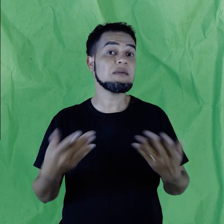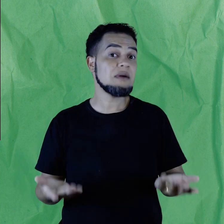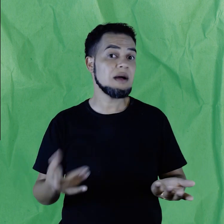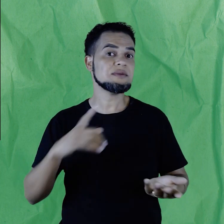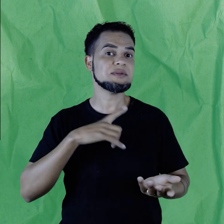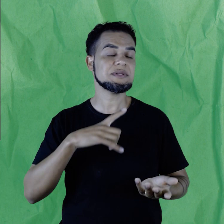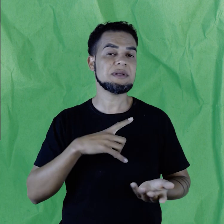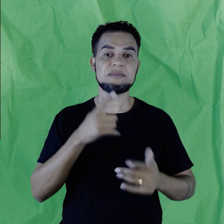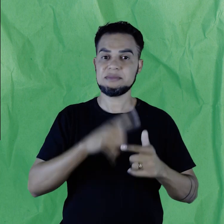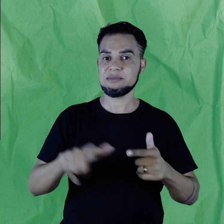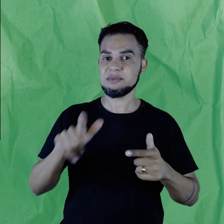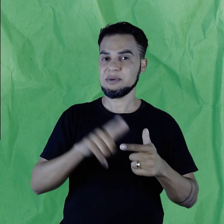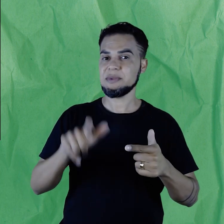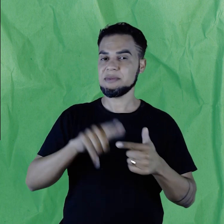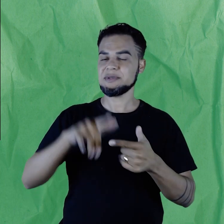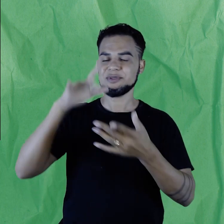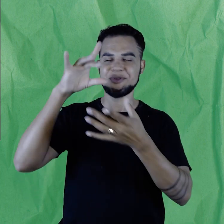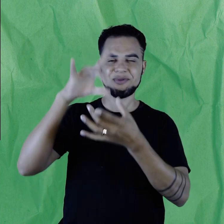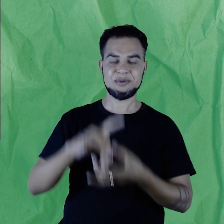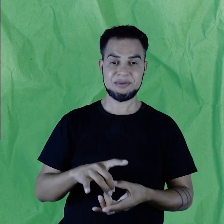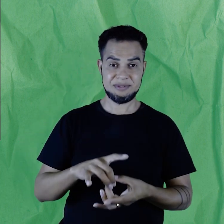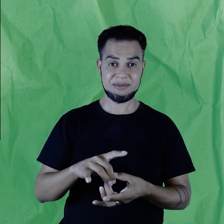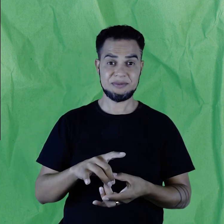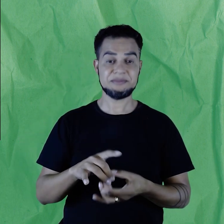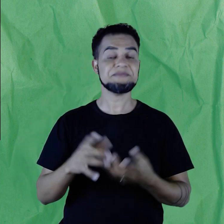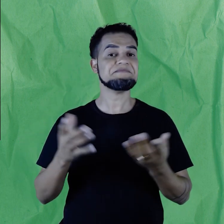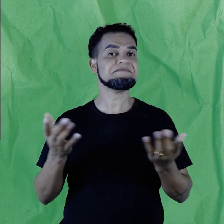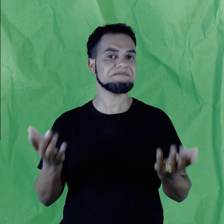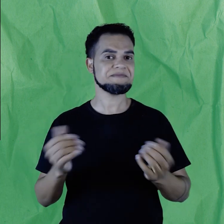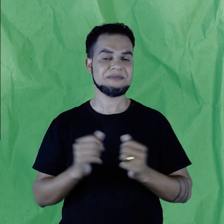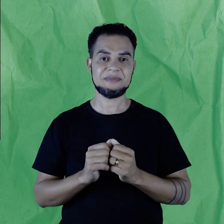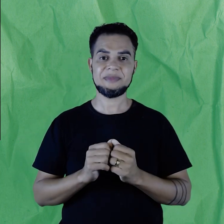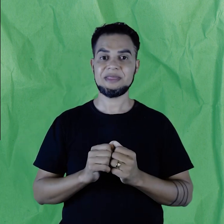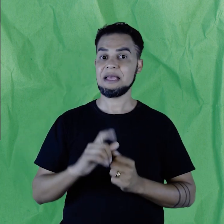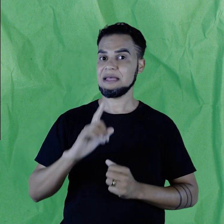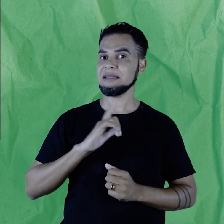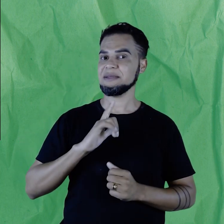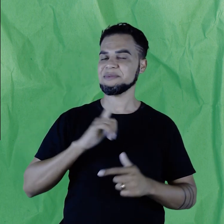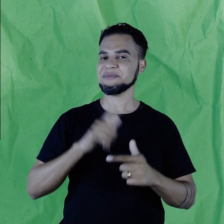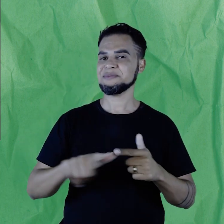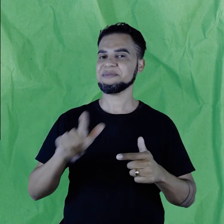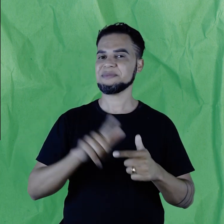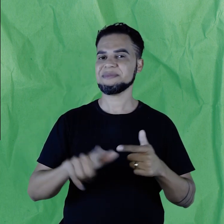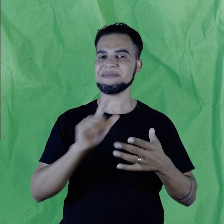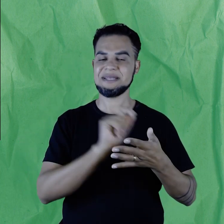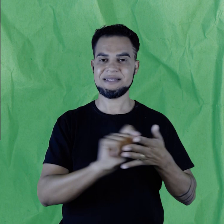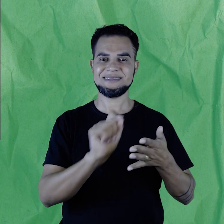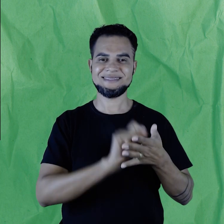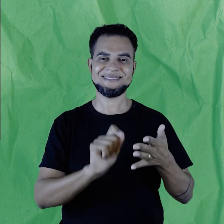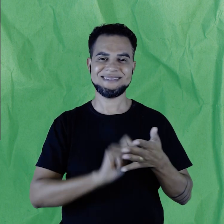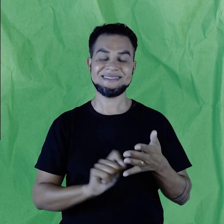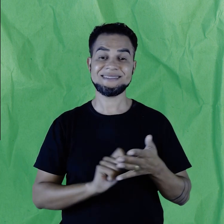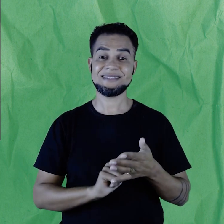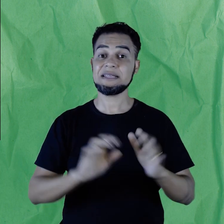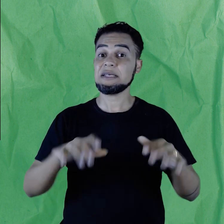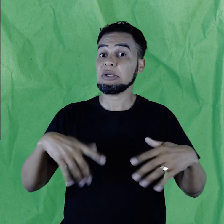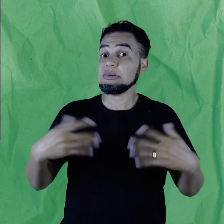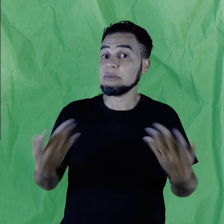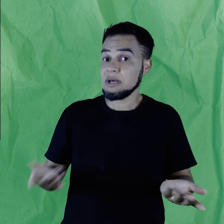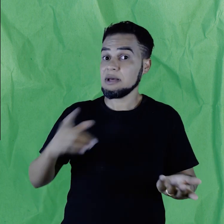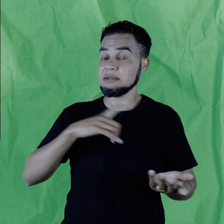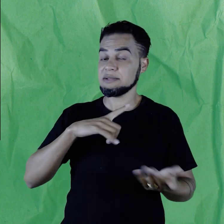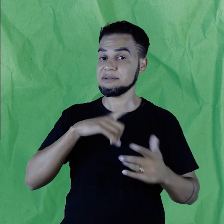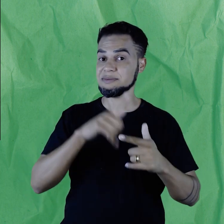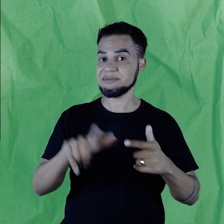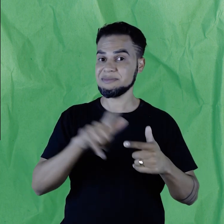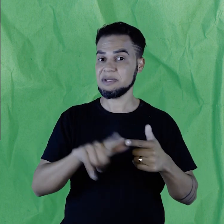Quando temos um problema de coesão, geralmente temos um problema de escrita. E quando